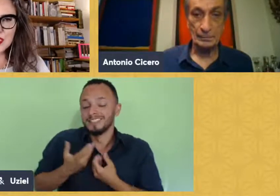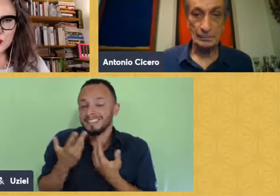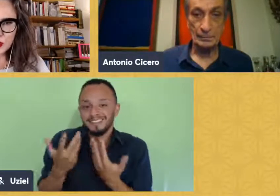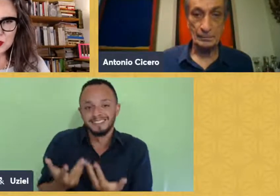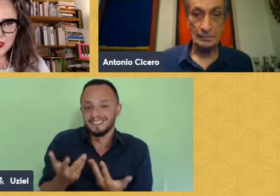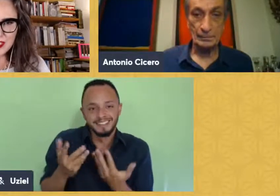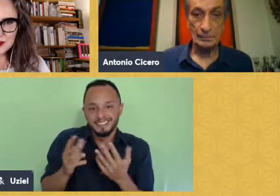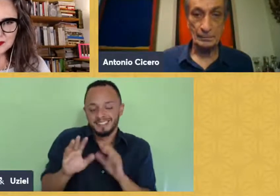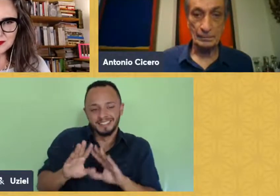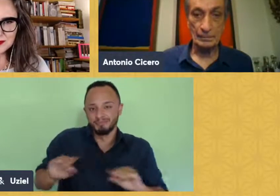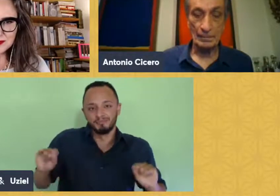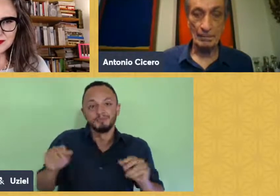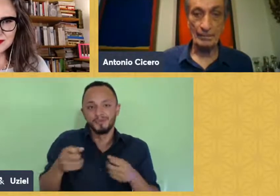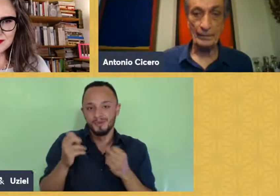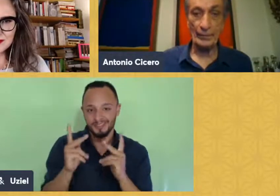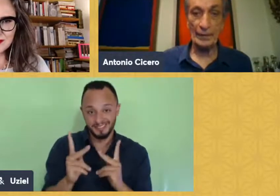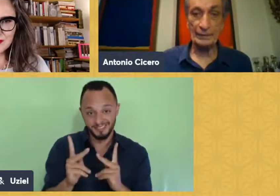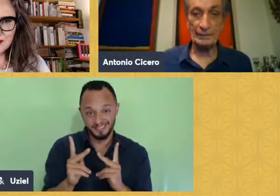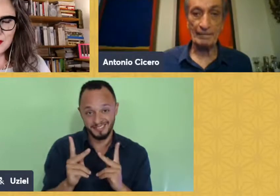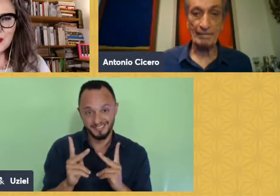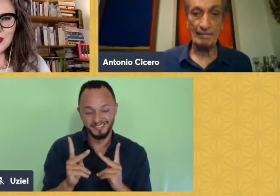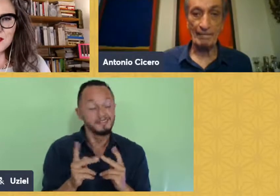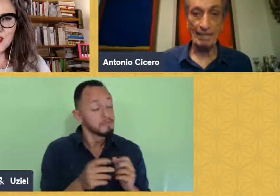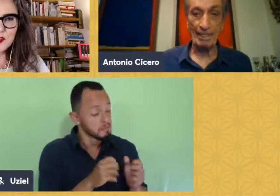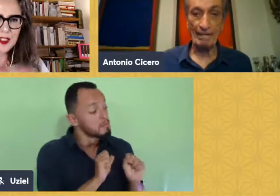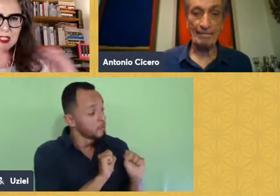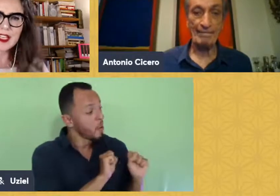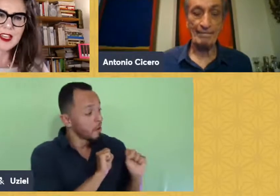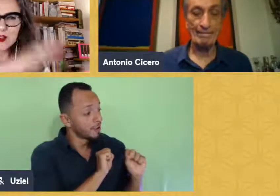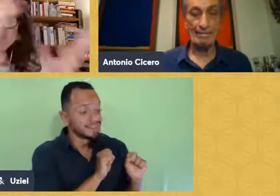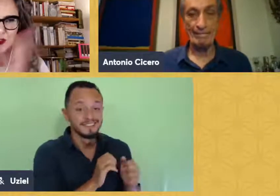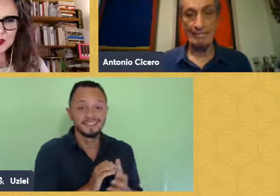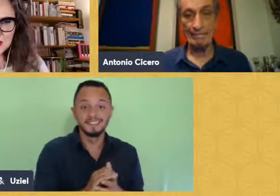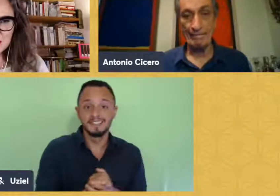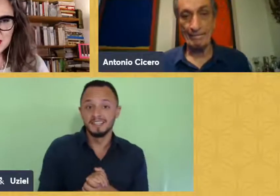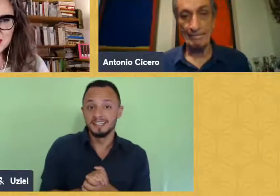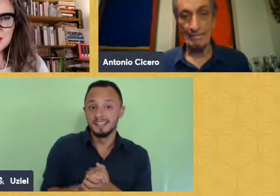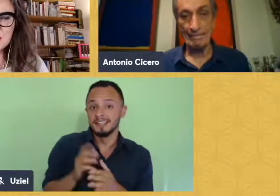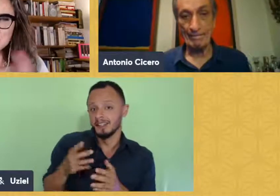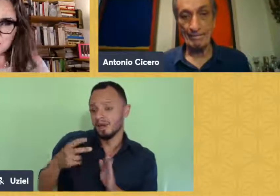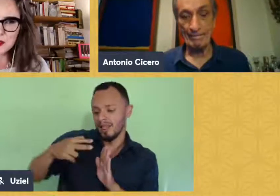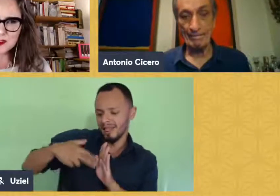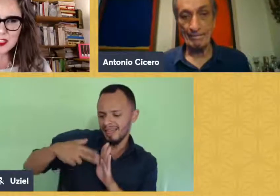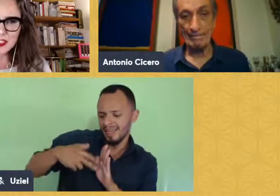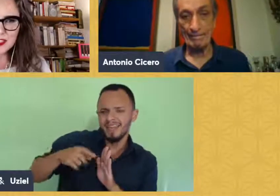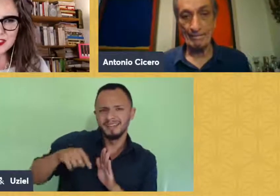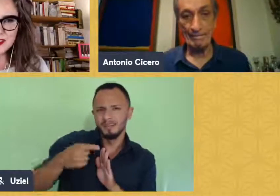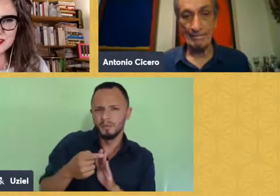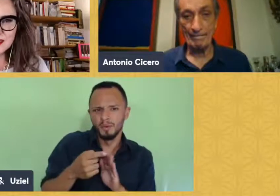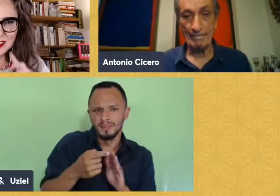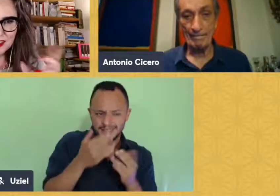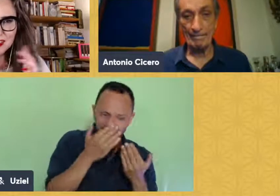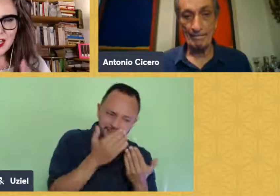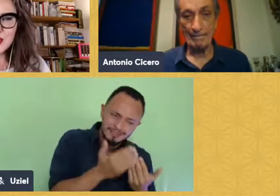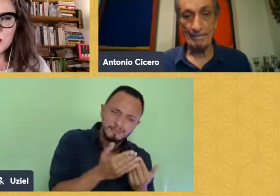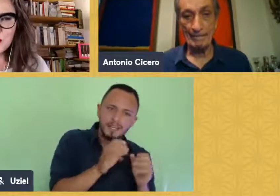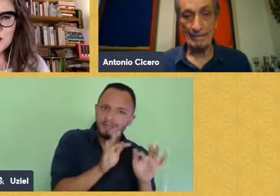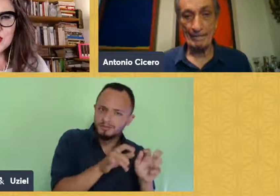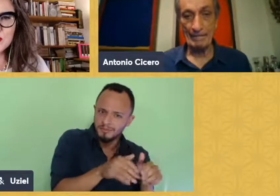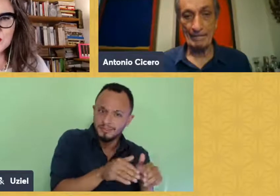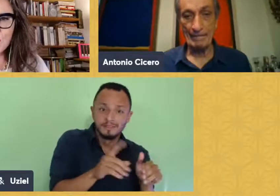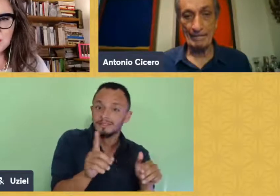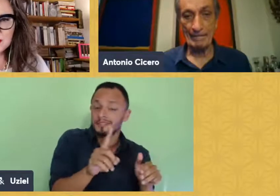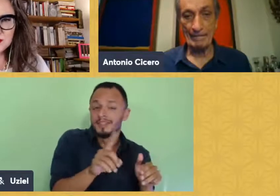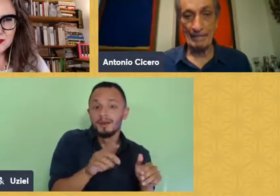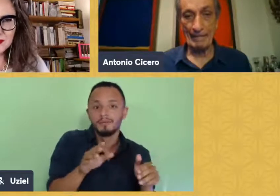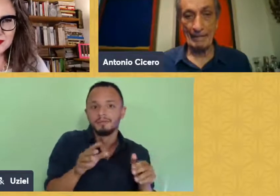a sua leitura, pode ser? Pode. Em vez de você ler e eu fazer os agradecimentos, vamos inverter aqui no